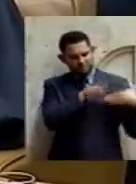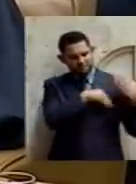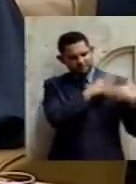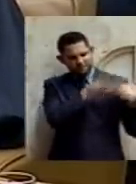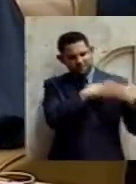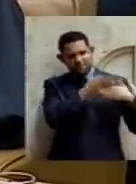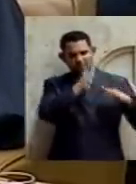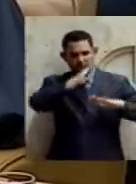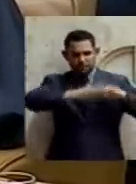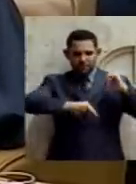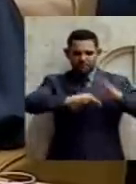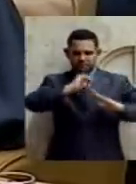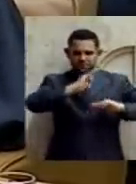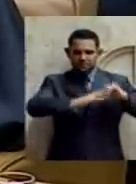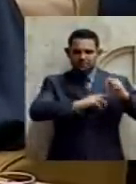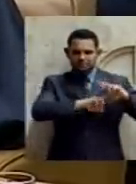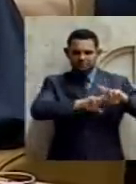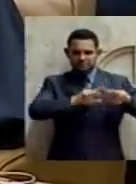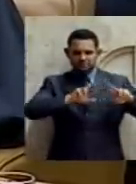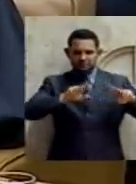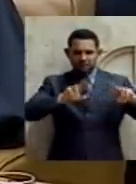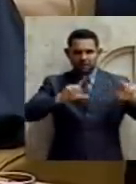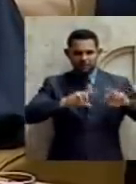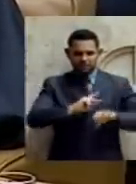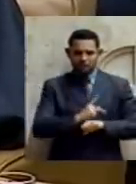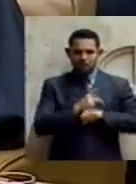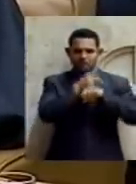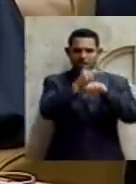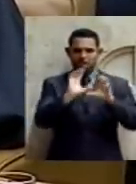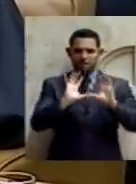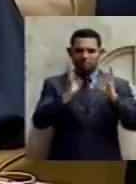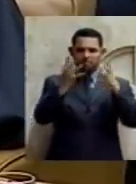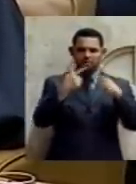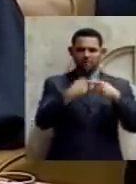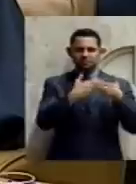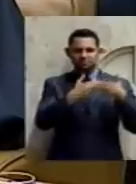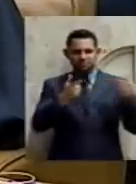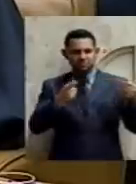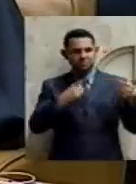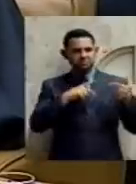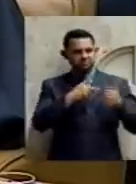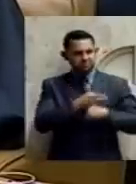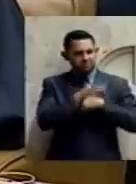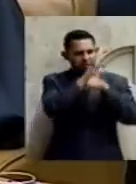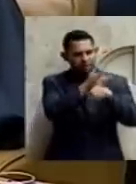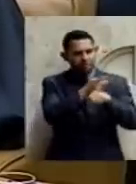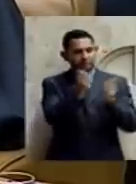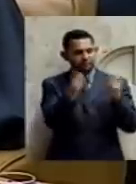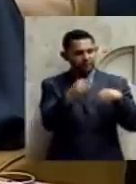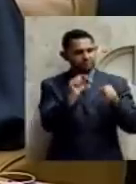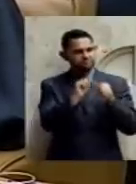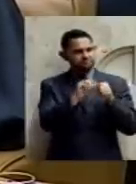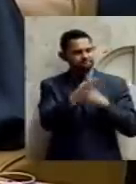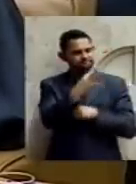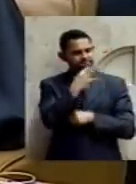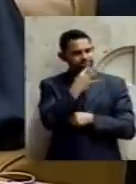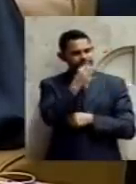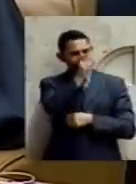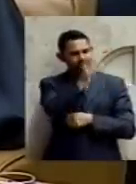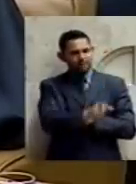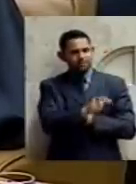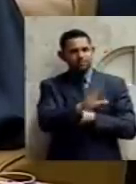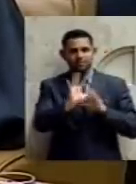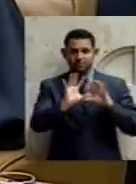profissional repleta de inúmeras condecorações, títulos e premiações, foi merecidamente reconhecido com a